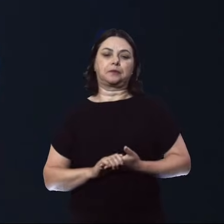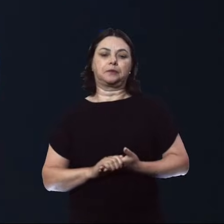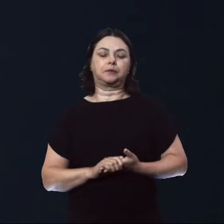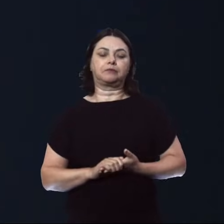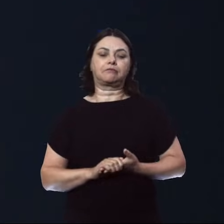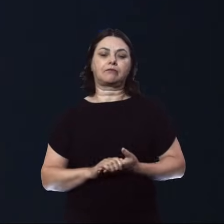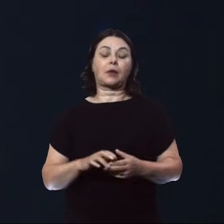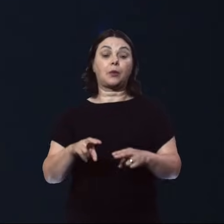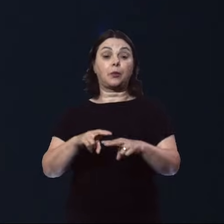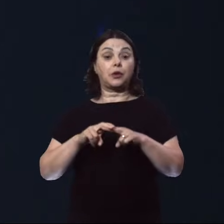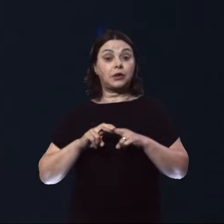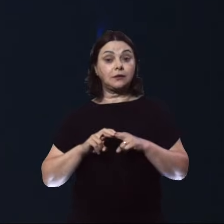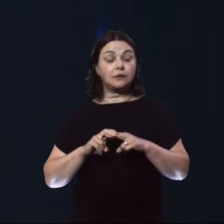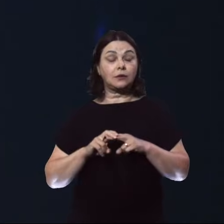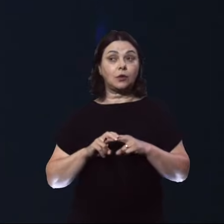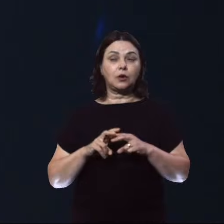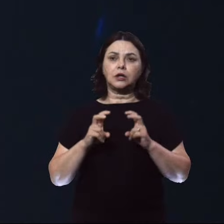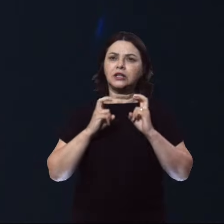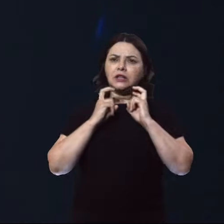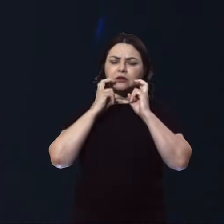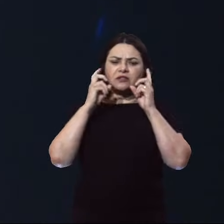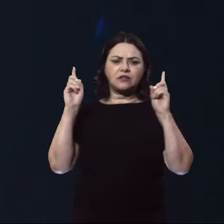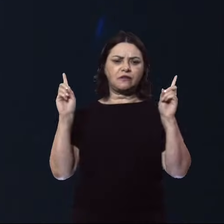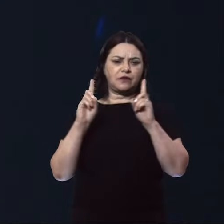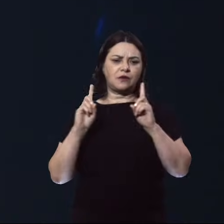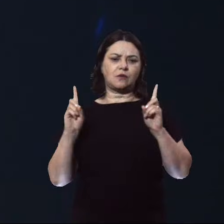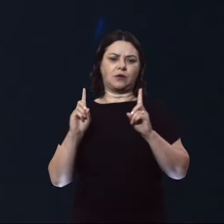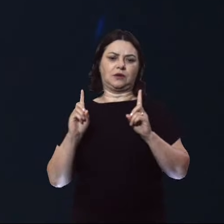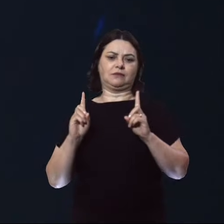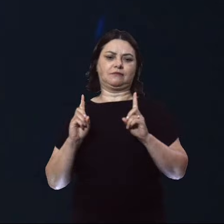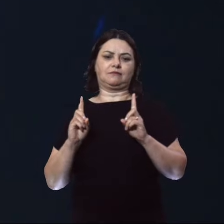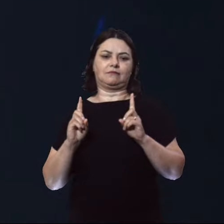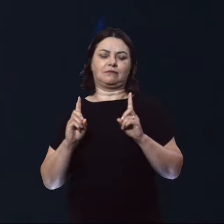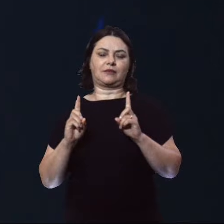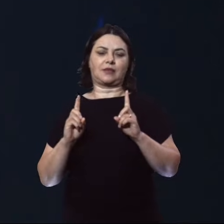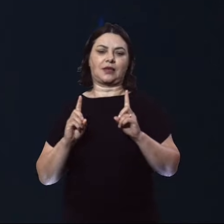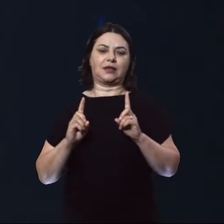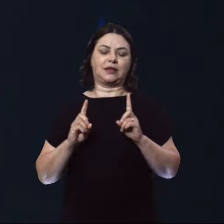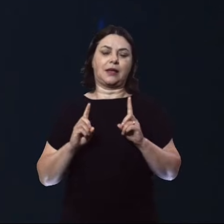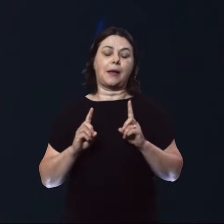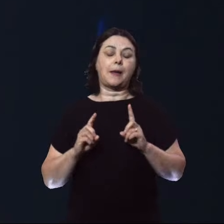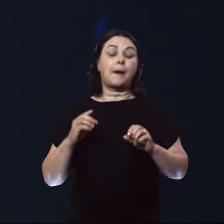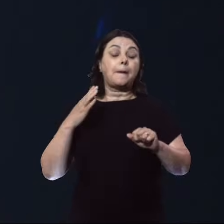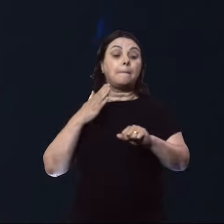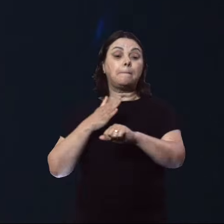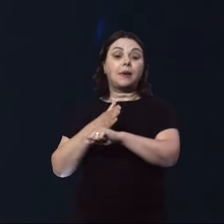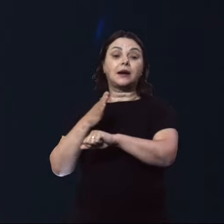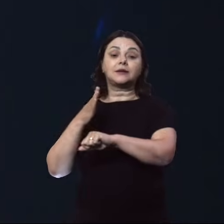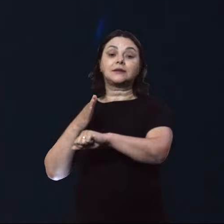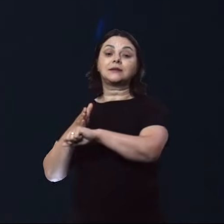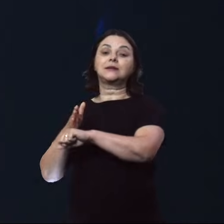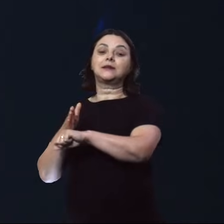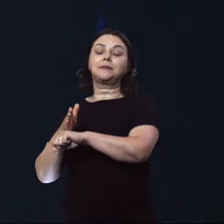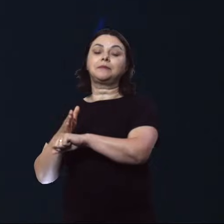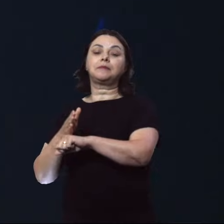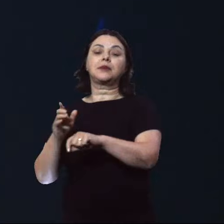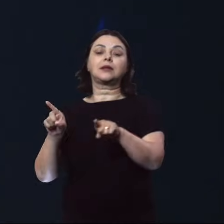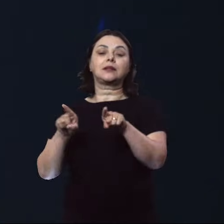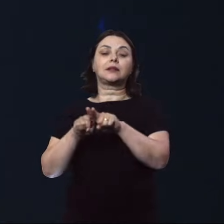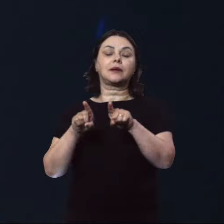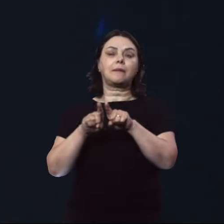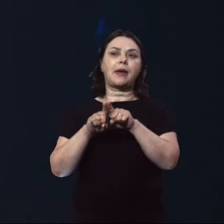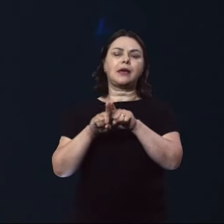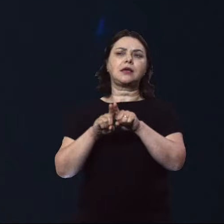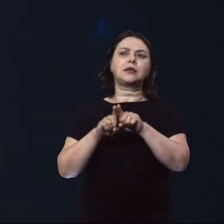se envergonhe do testemunho do nosso Senhor, nem do seu prisioneiro, que sou eu. Pelo contrário, participe comigo dos sofrimentos a favor